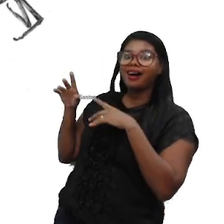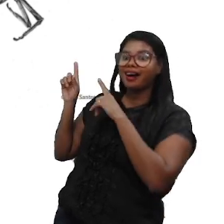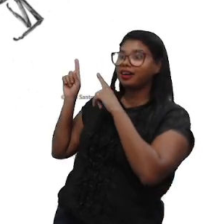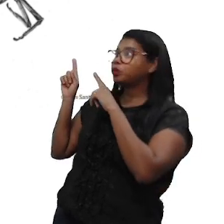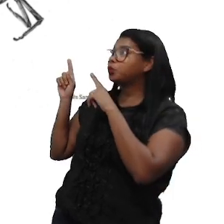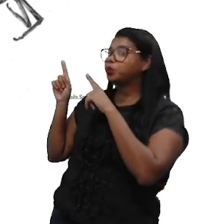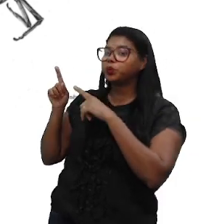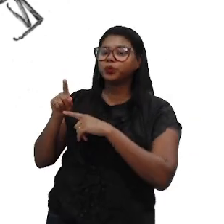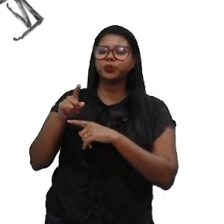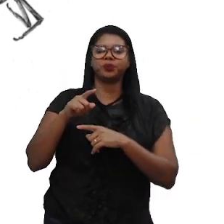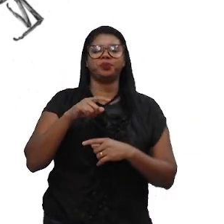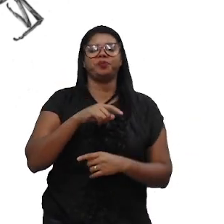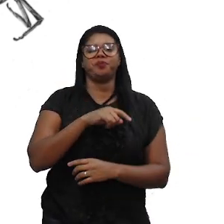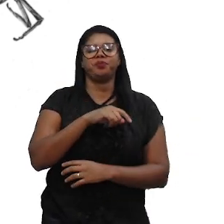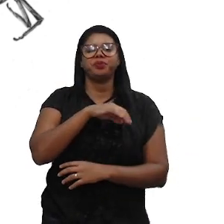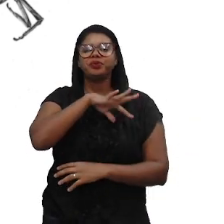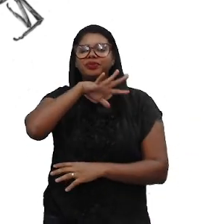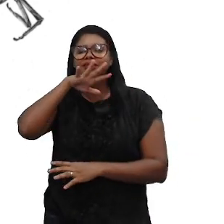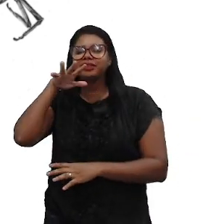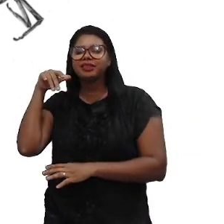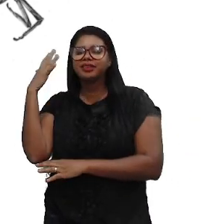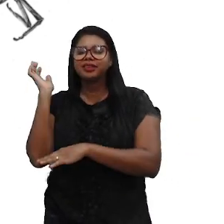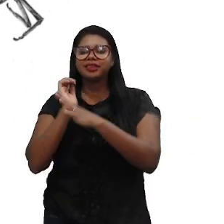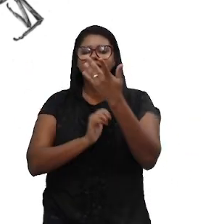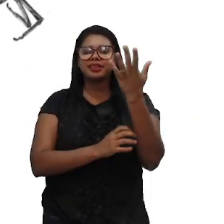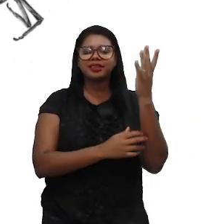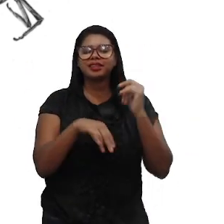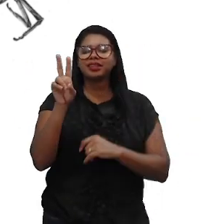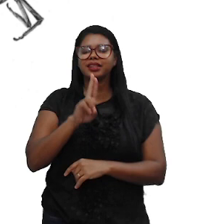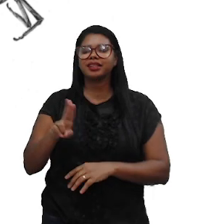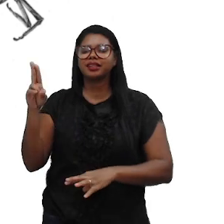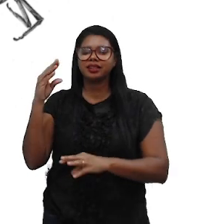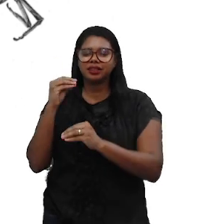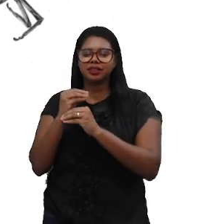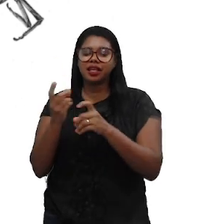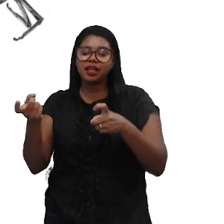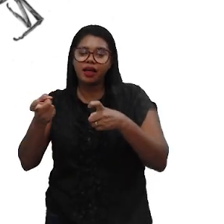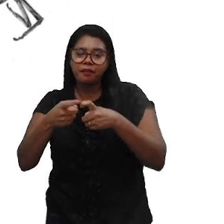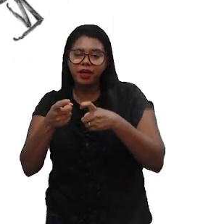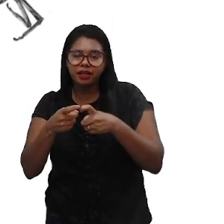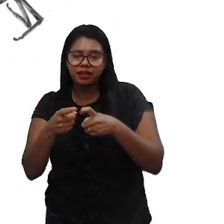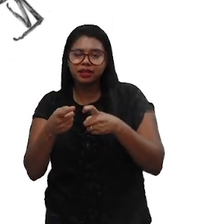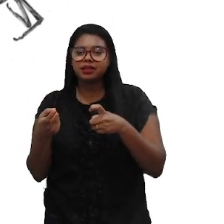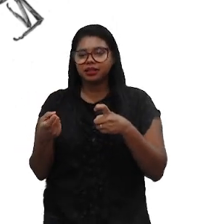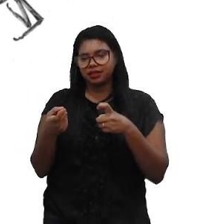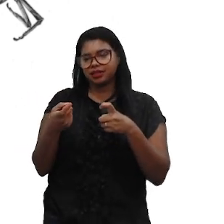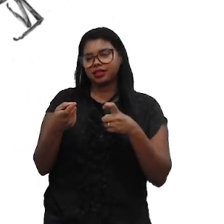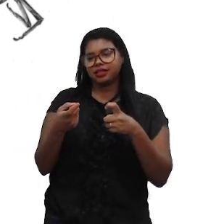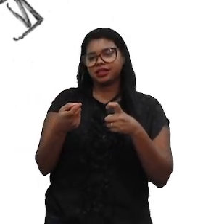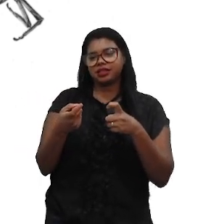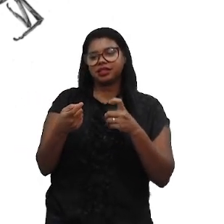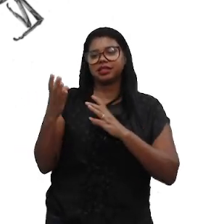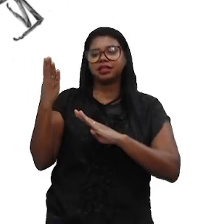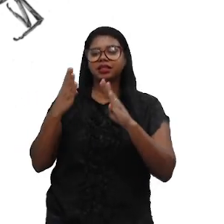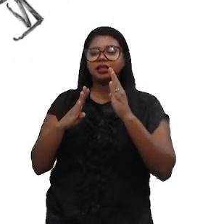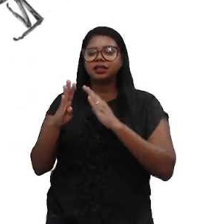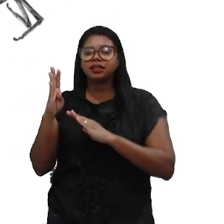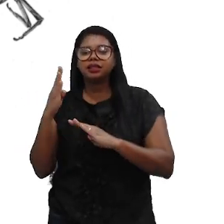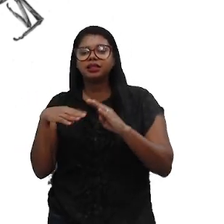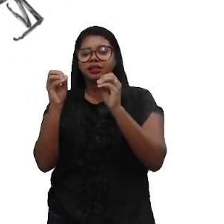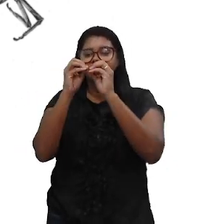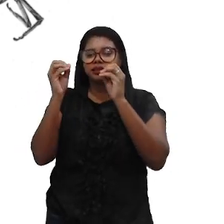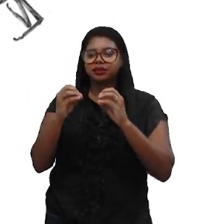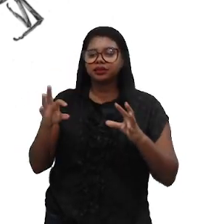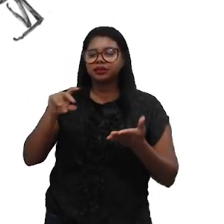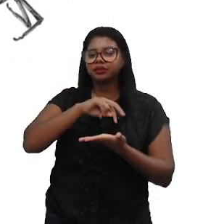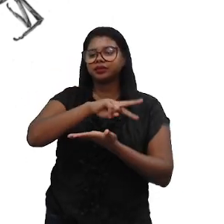natureza, né? Então ela é muito usada na botânica, na zoologia, na medicina, e é usada também para ajudar nessa descrição mais